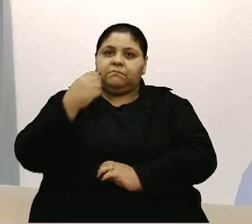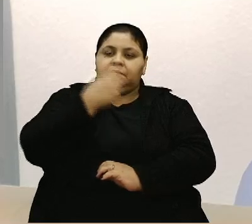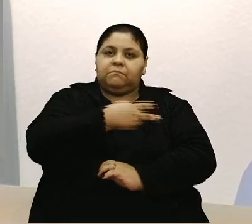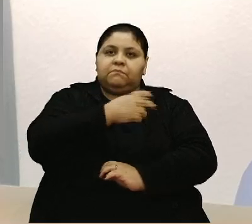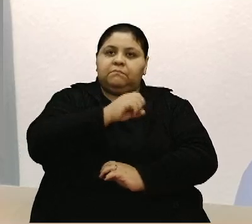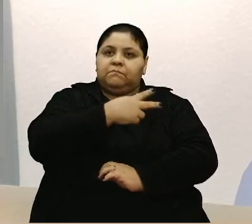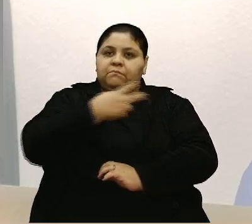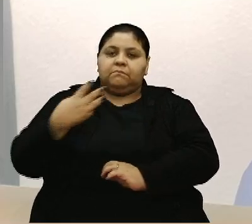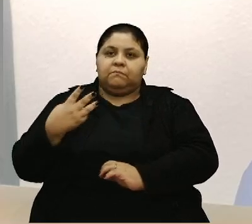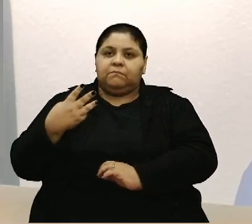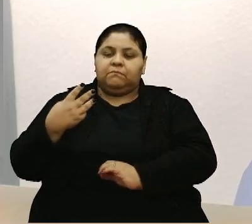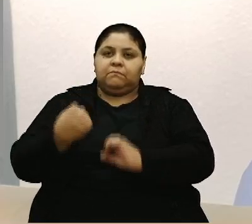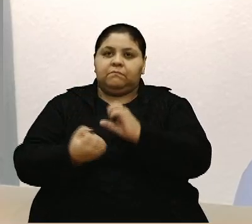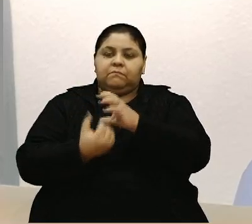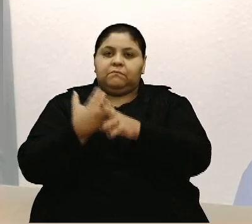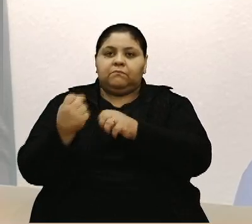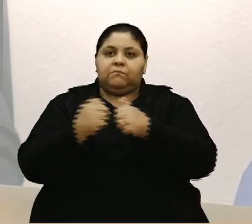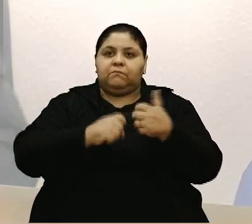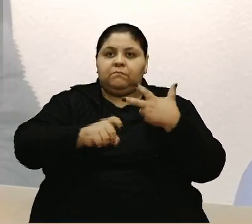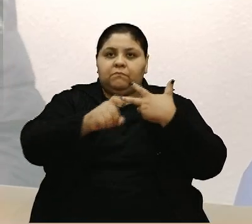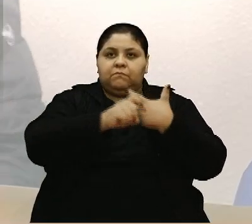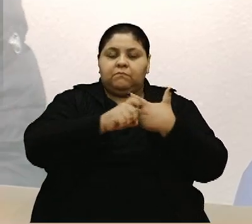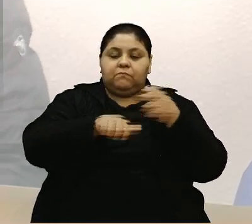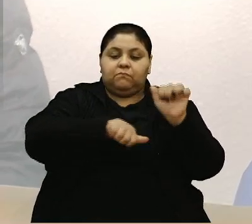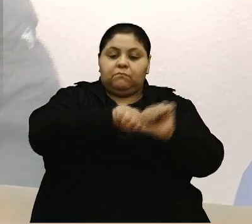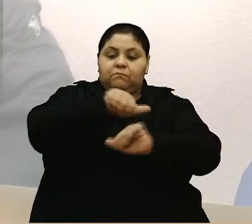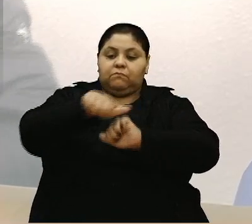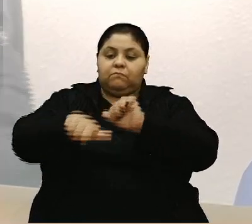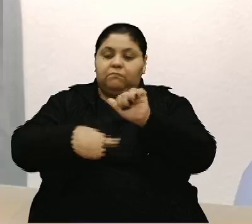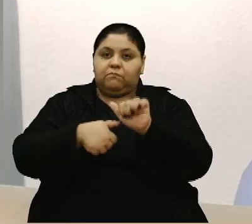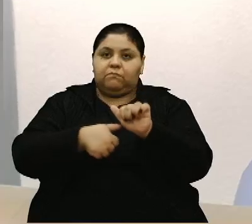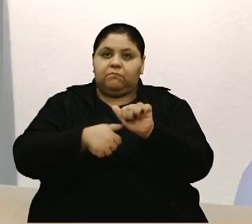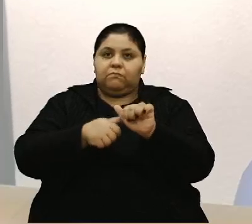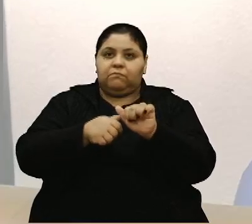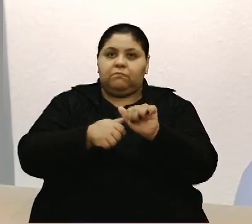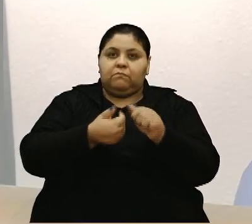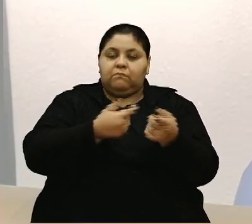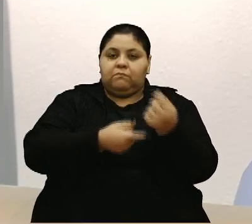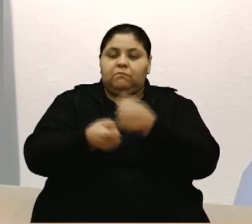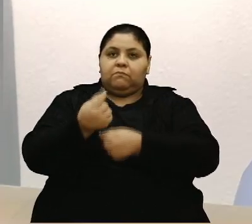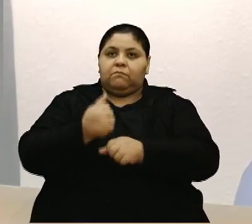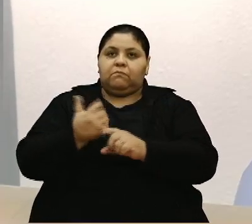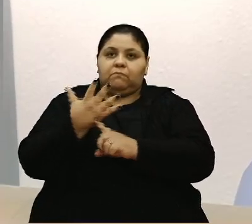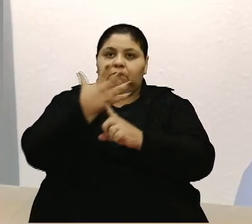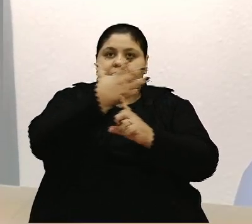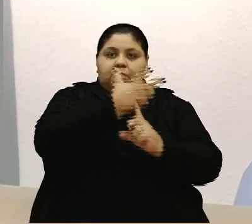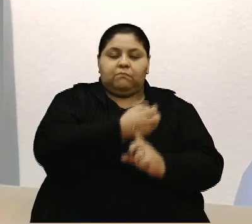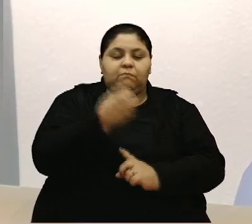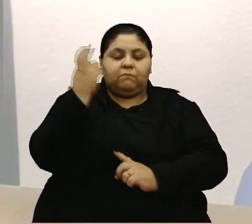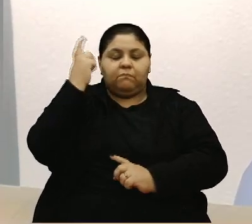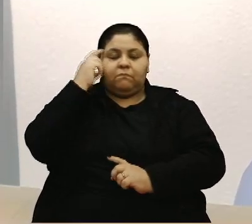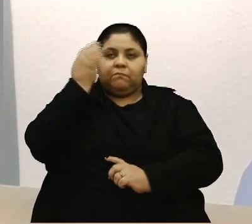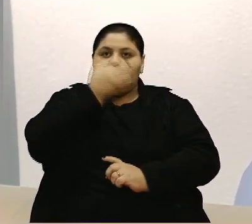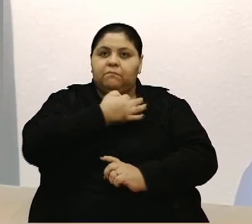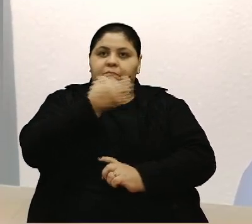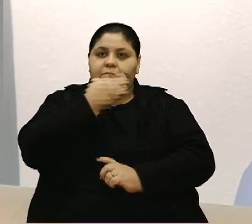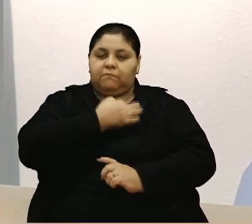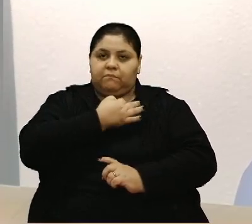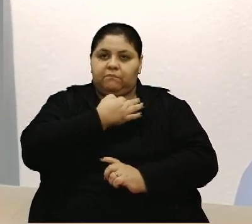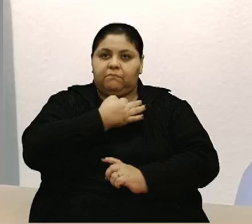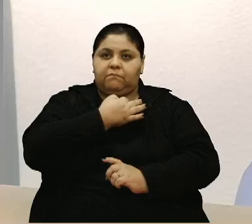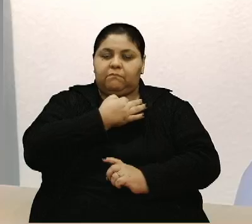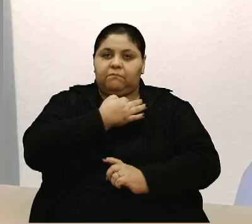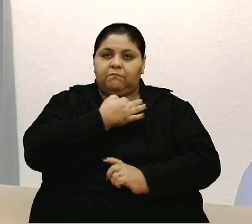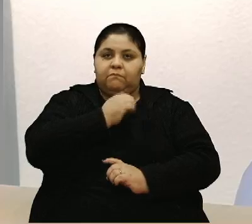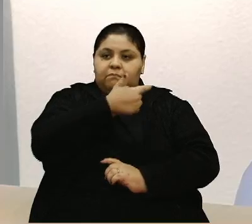121/2024, de autoria do Poder Executivo, que reformula o financiamento da arte e cultura caxiense, Financiarte,